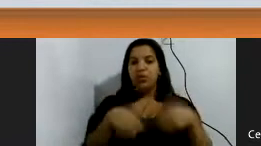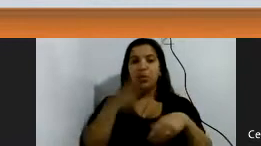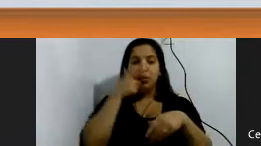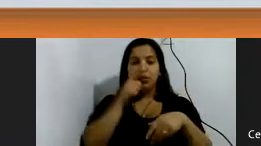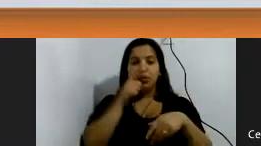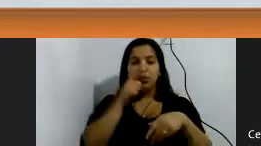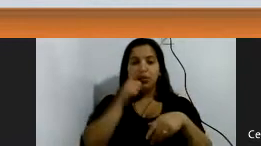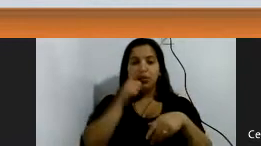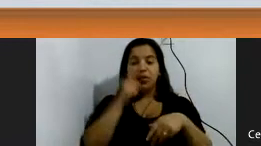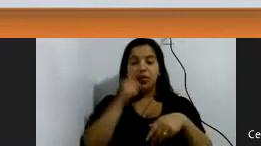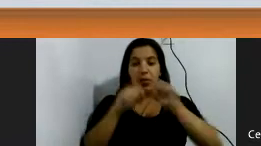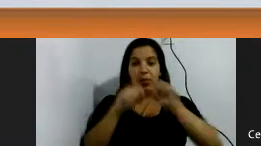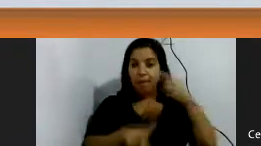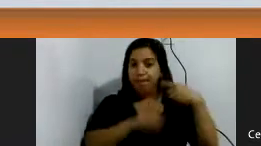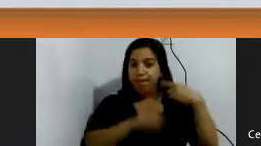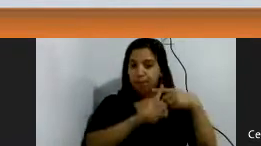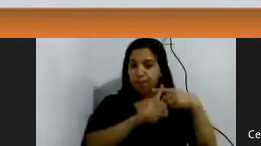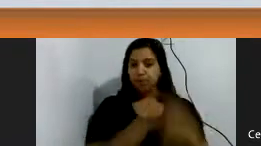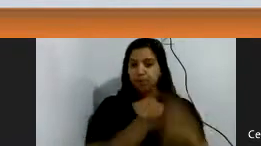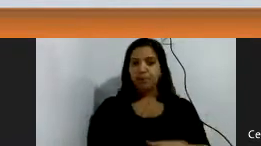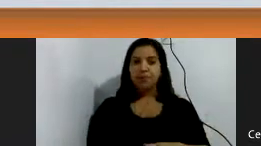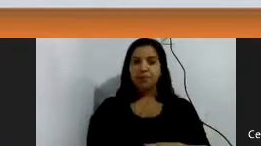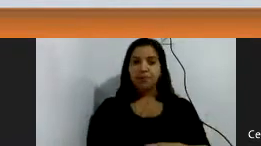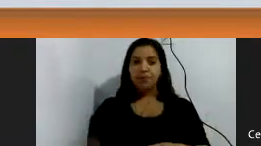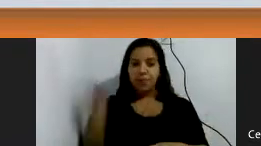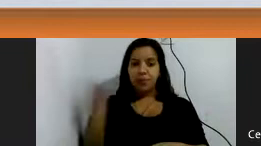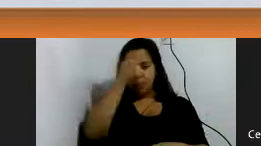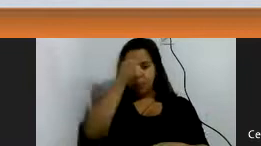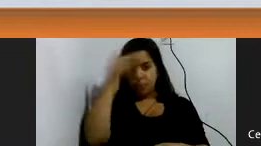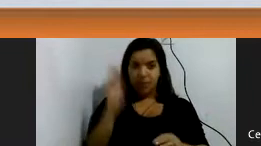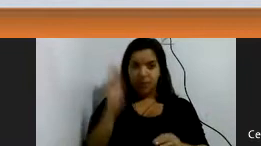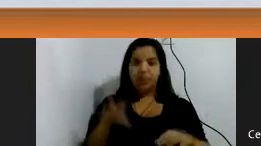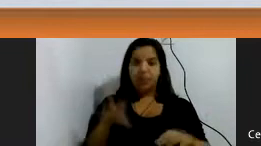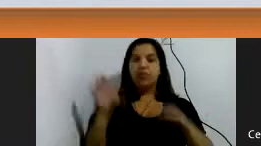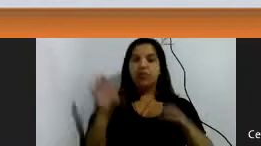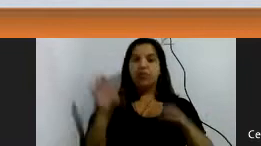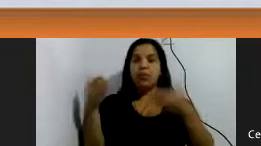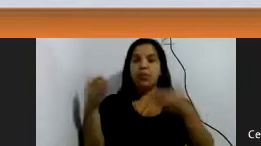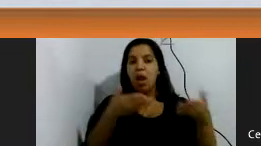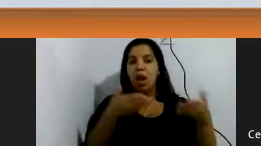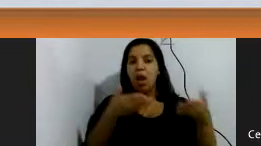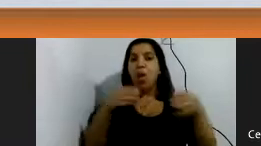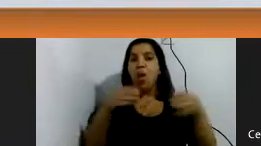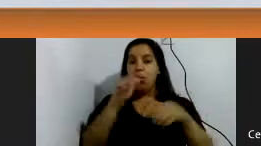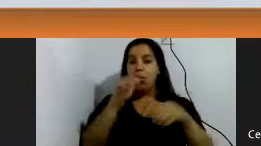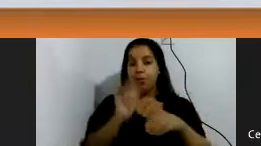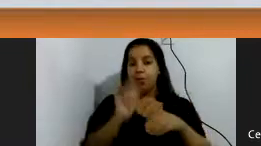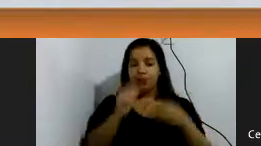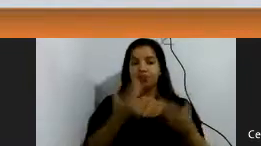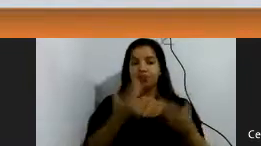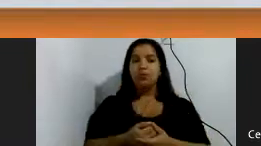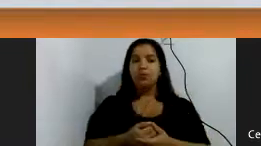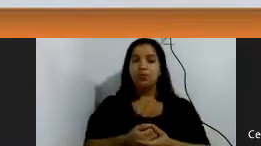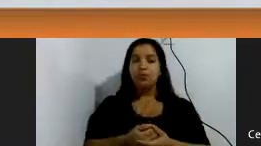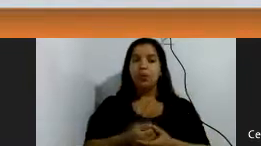considera positivo. Então, um paciente do grupo A, o soro anti-A, que